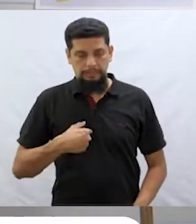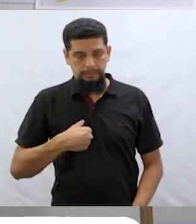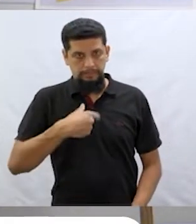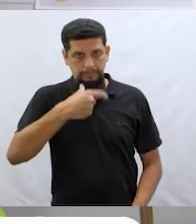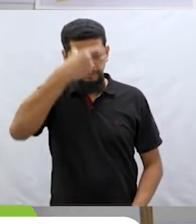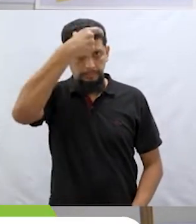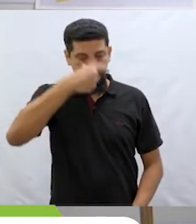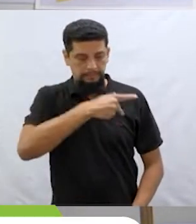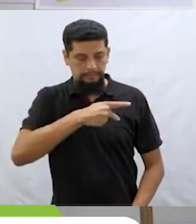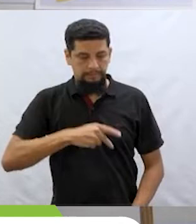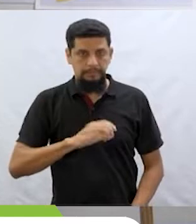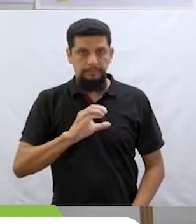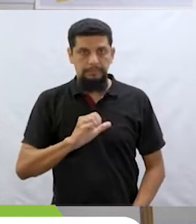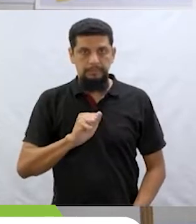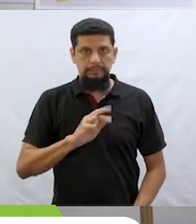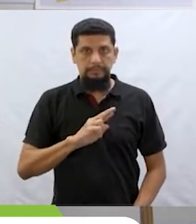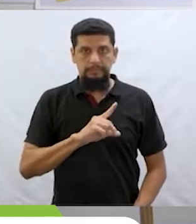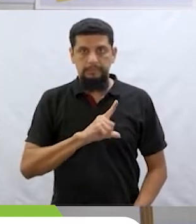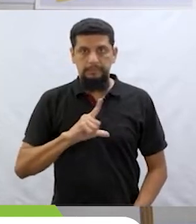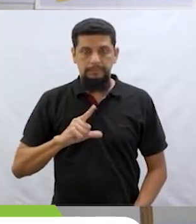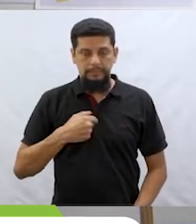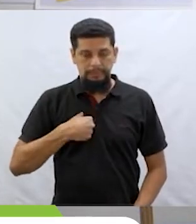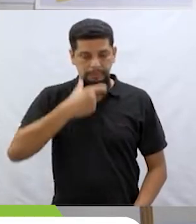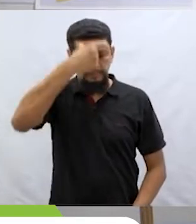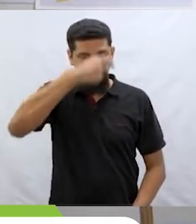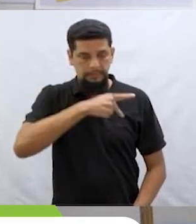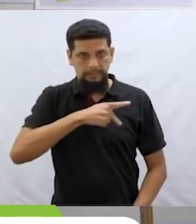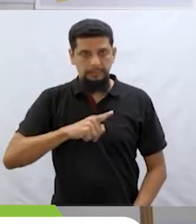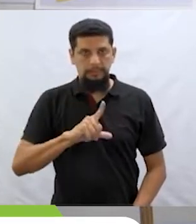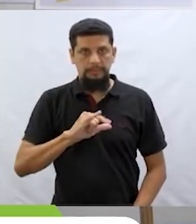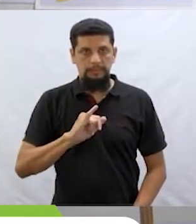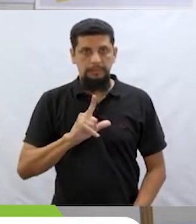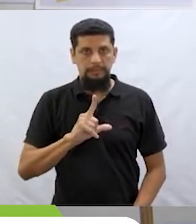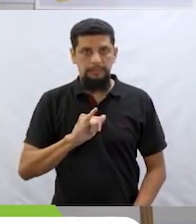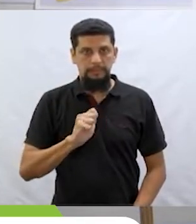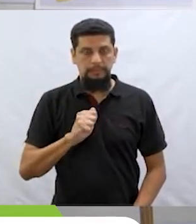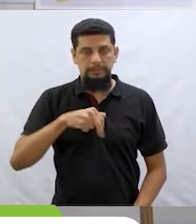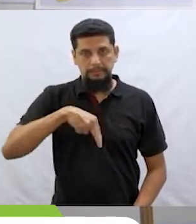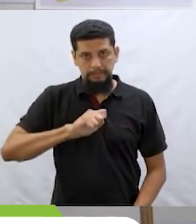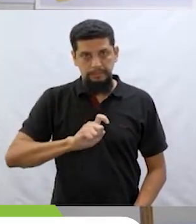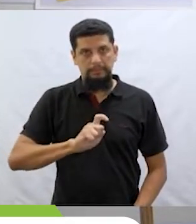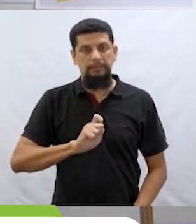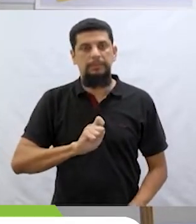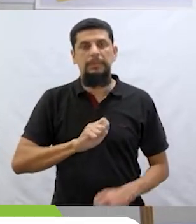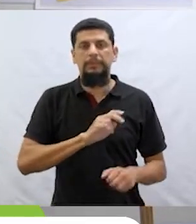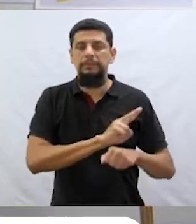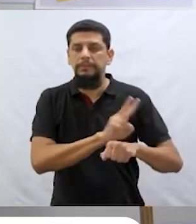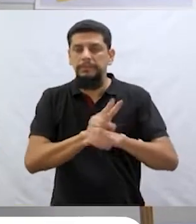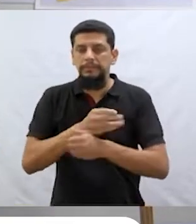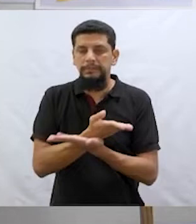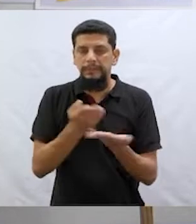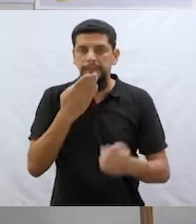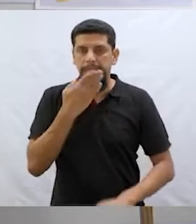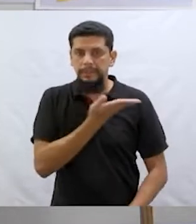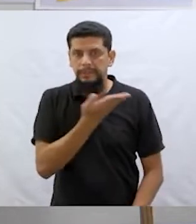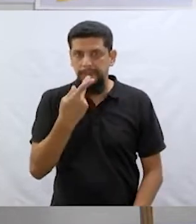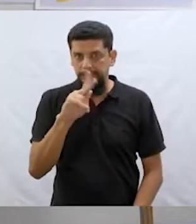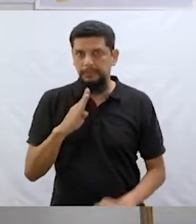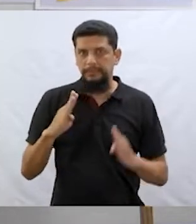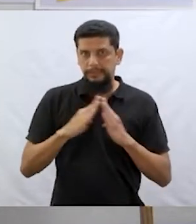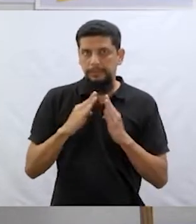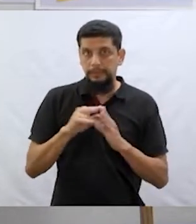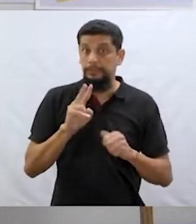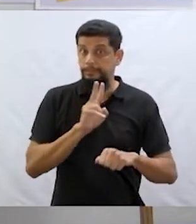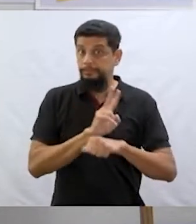Eu sou a professora Carol. Eu sou a professora Liliane. Nós estamos aí cuidando dessa higiene e pedimos para que você aí na sua casa